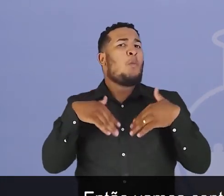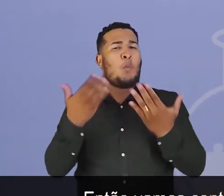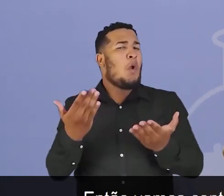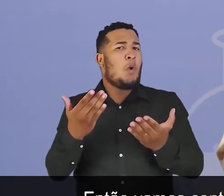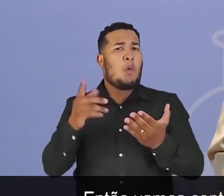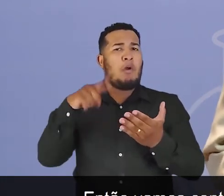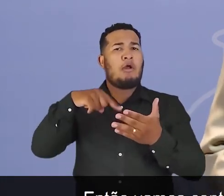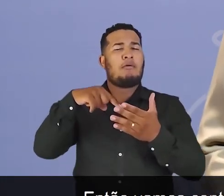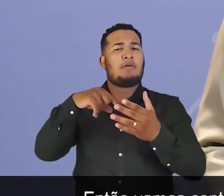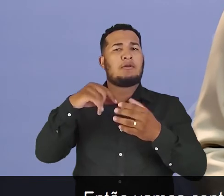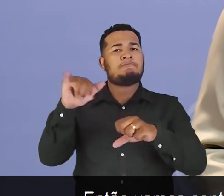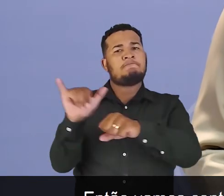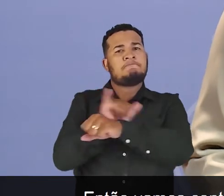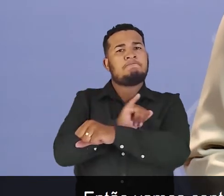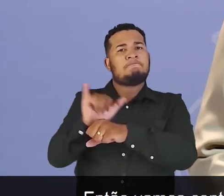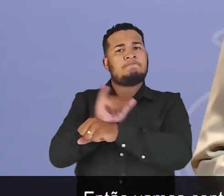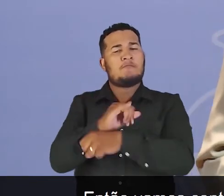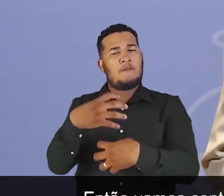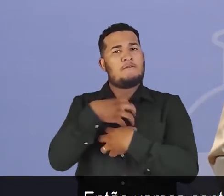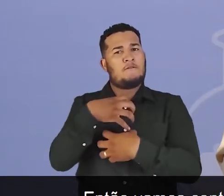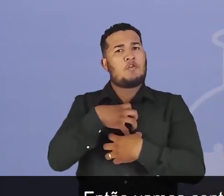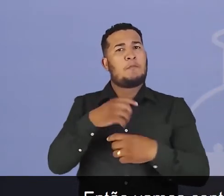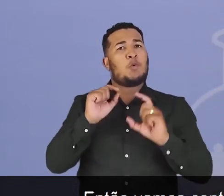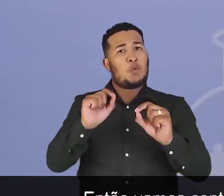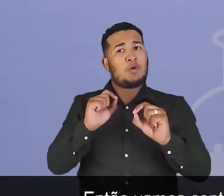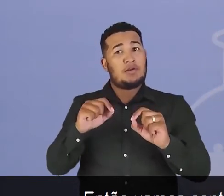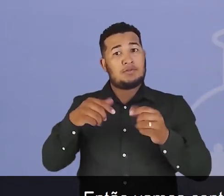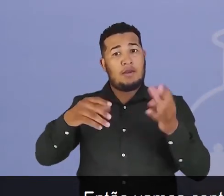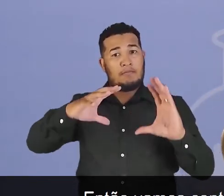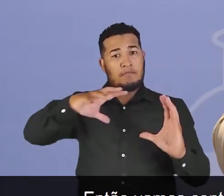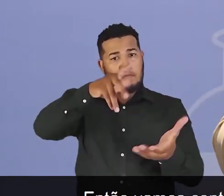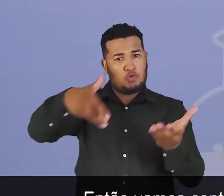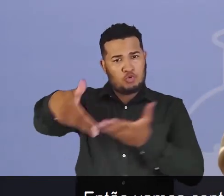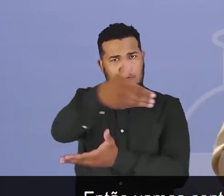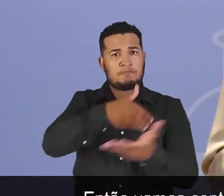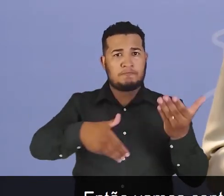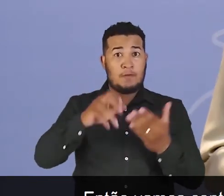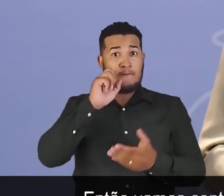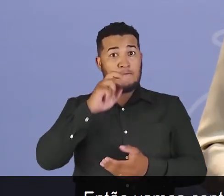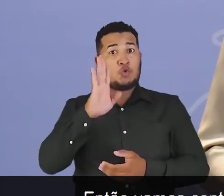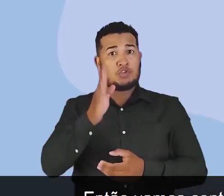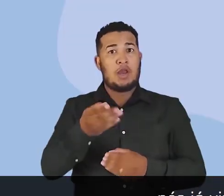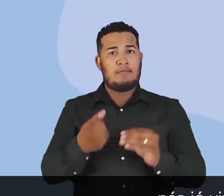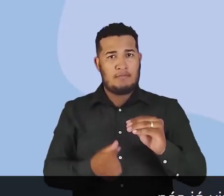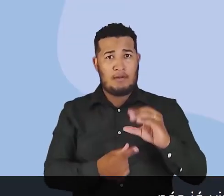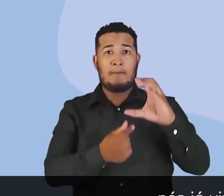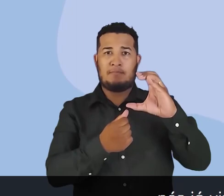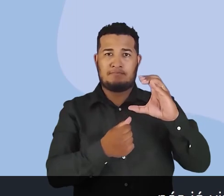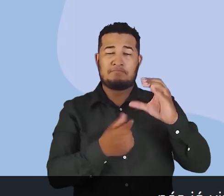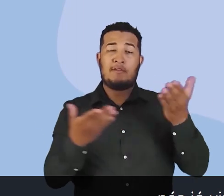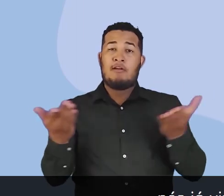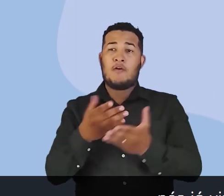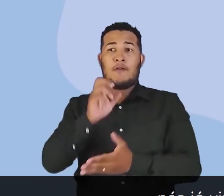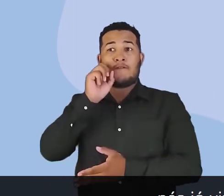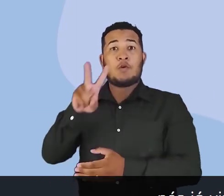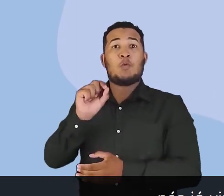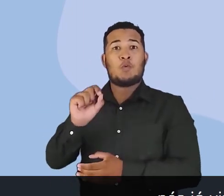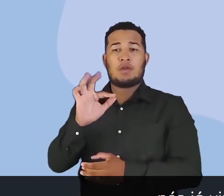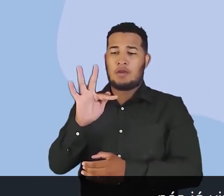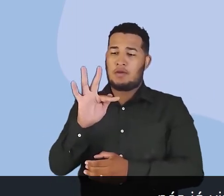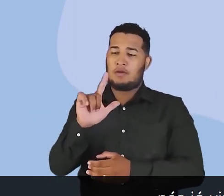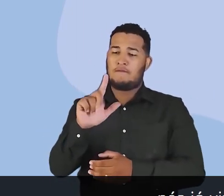verificando quais são essas formas, né, de integração do mundo. Nós já vimos o capital e agora